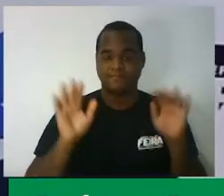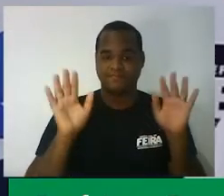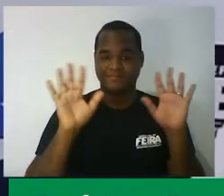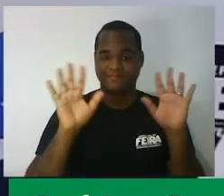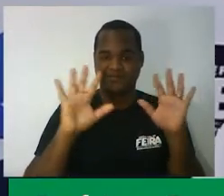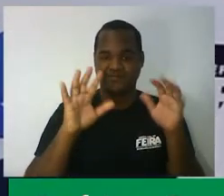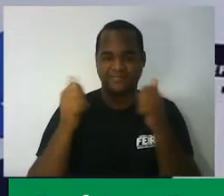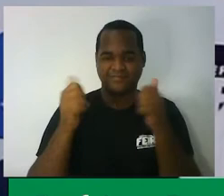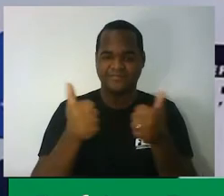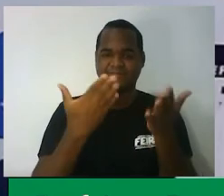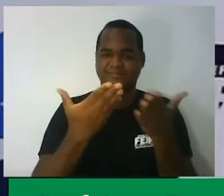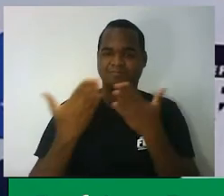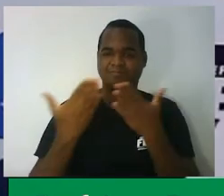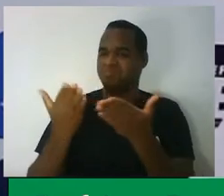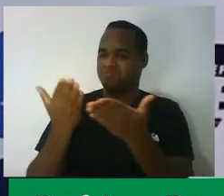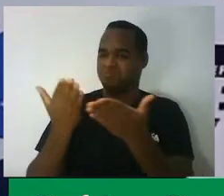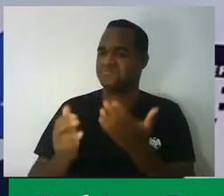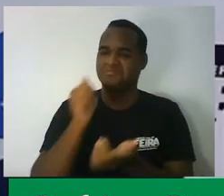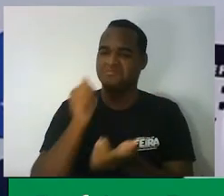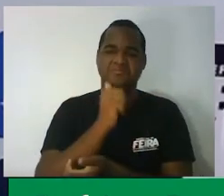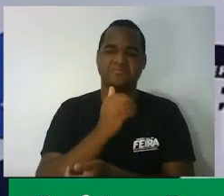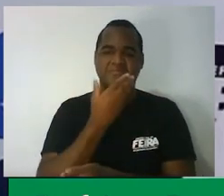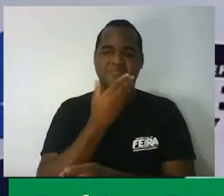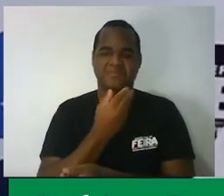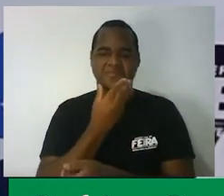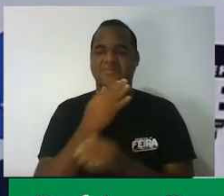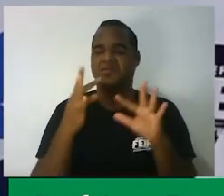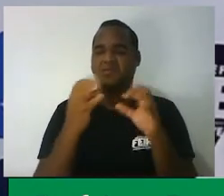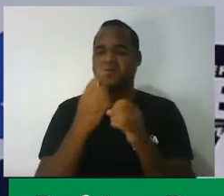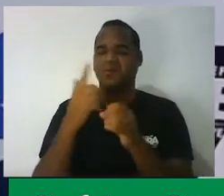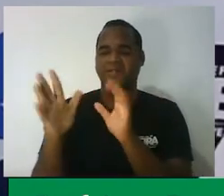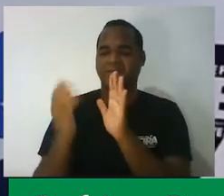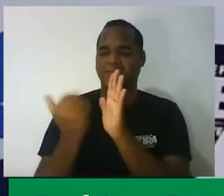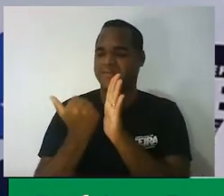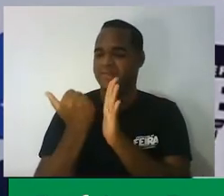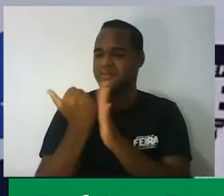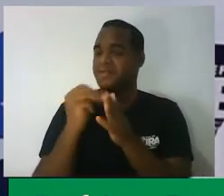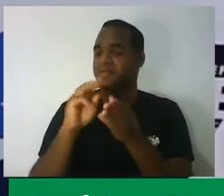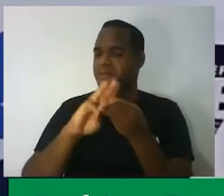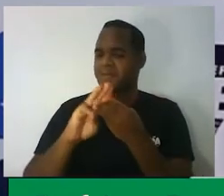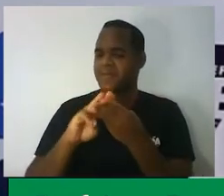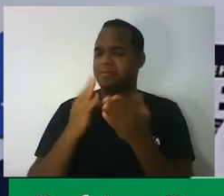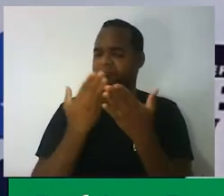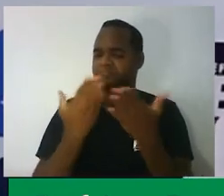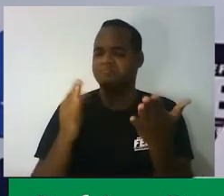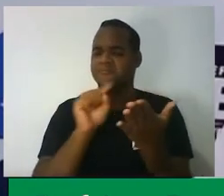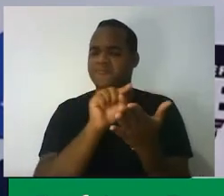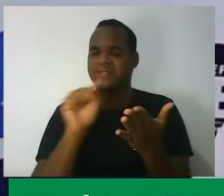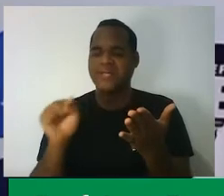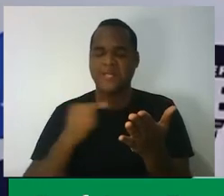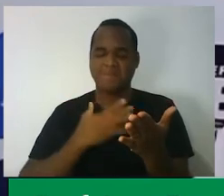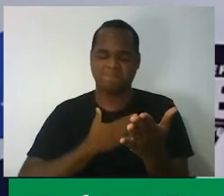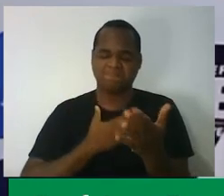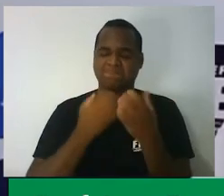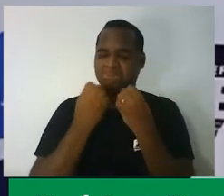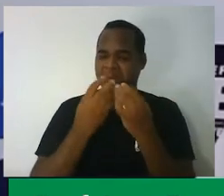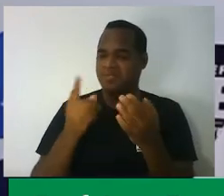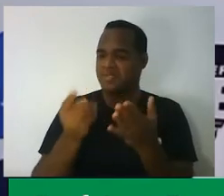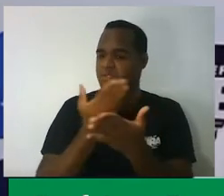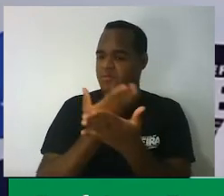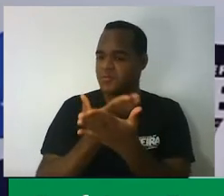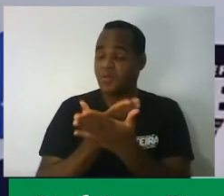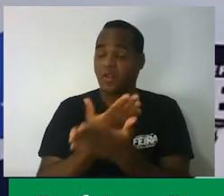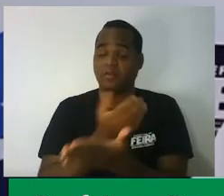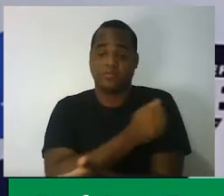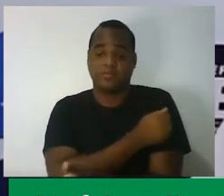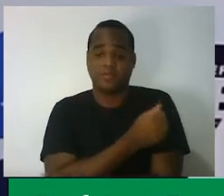Olá, sejam bem-vindos, sejam bem-vindas a mais uma aula de matemática para você, querido ou querida estudante do